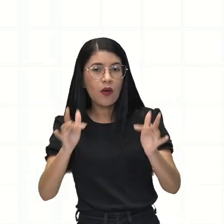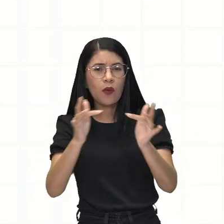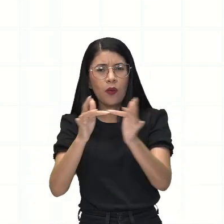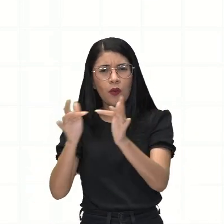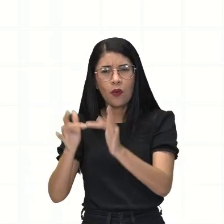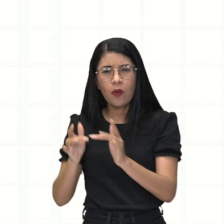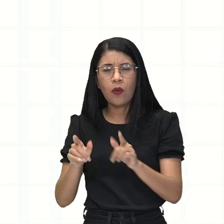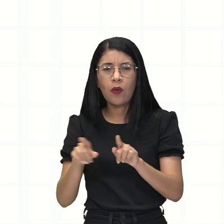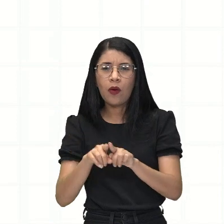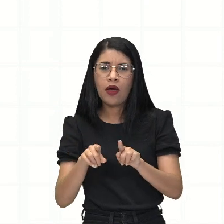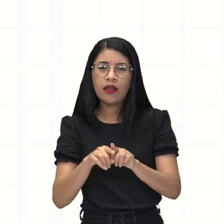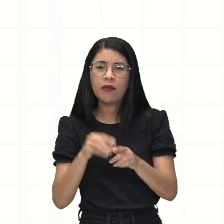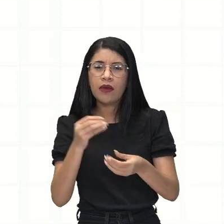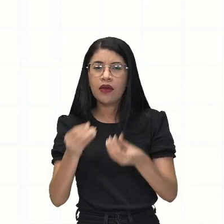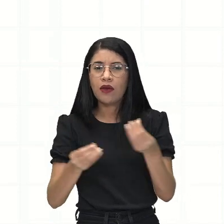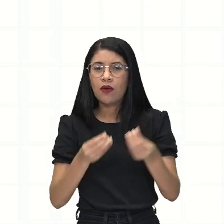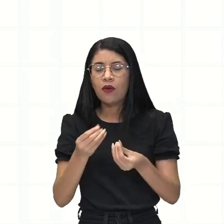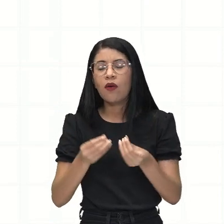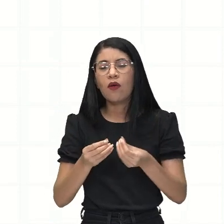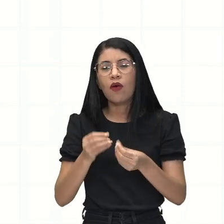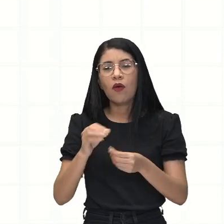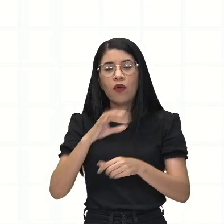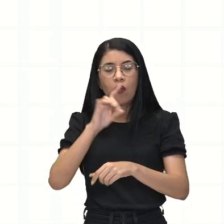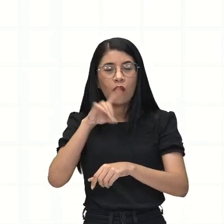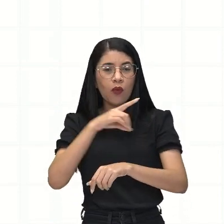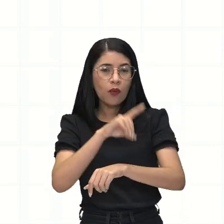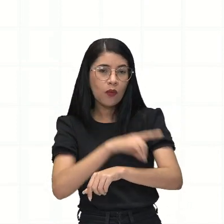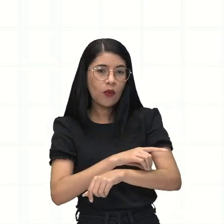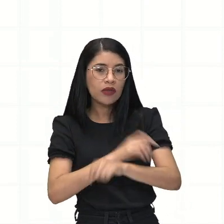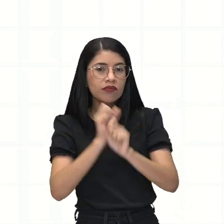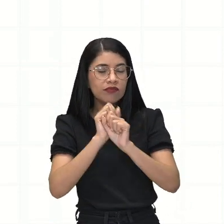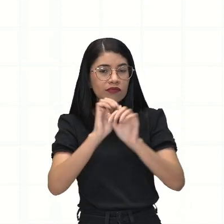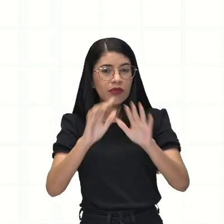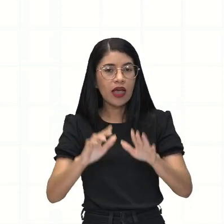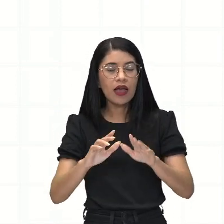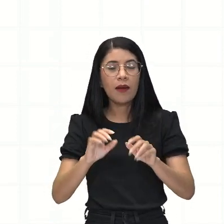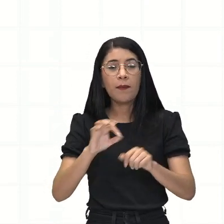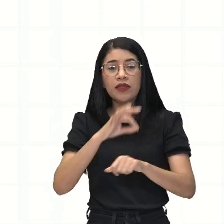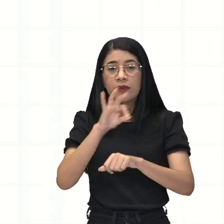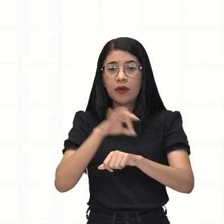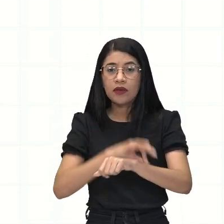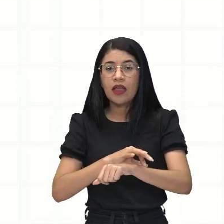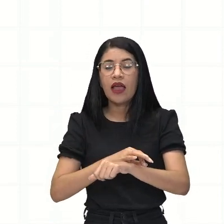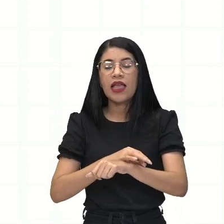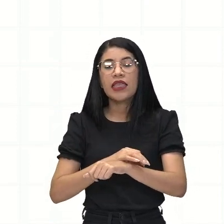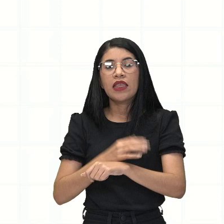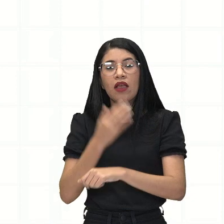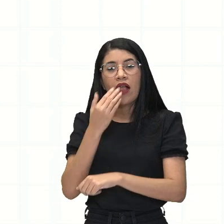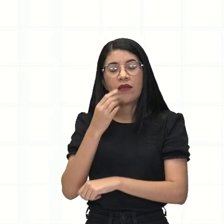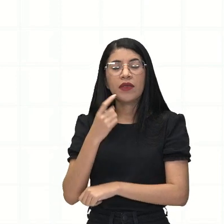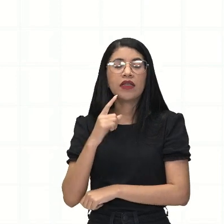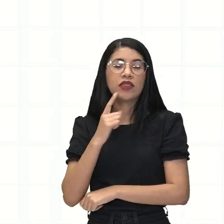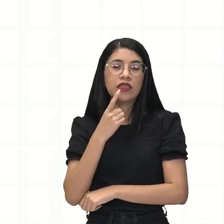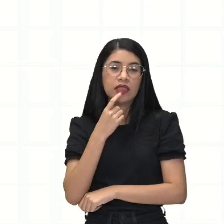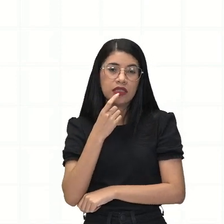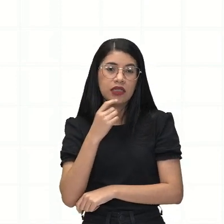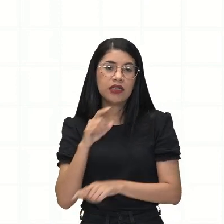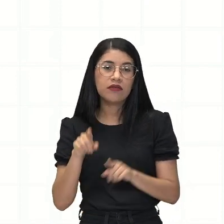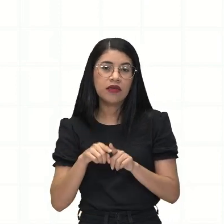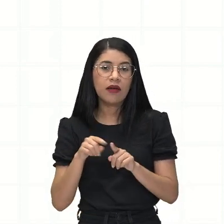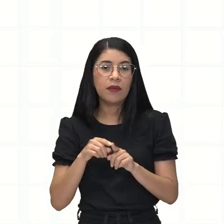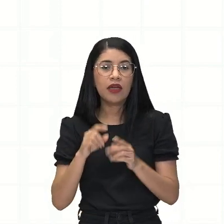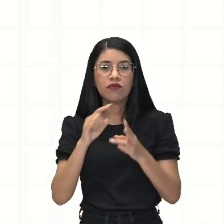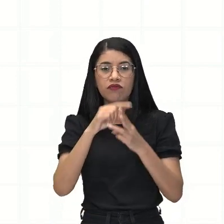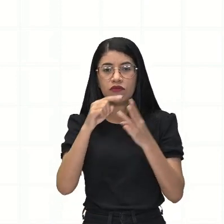e a viabilidade do próprio vetor, sejam eles mosquitos hematófagos, como Aedes, Anopheles e